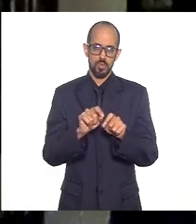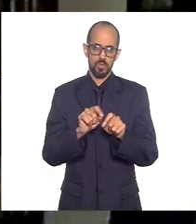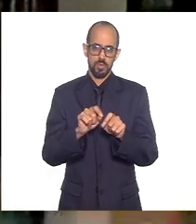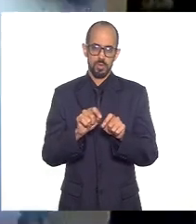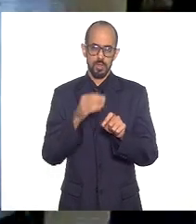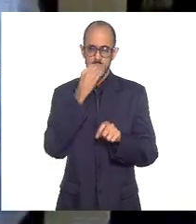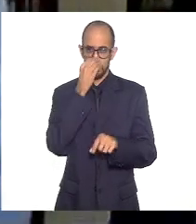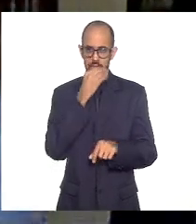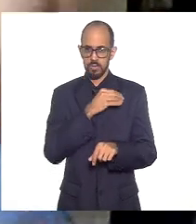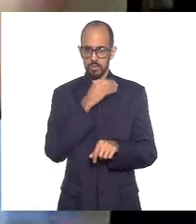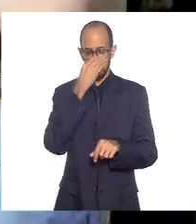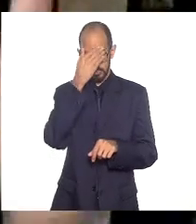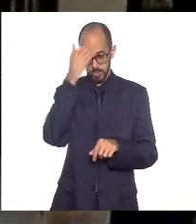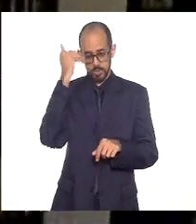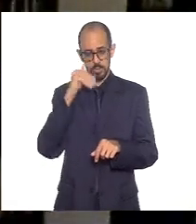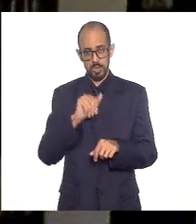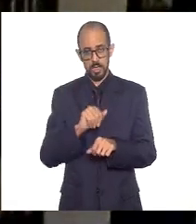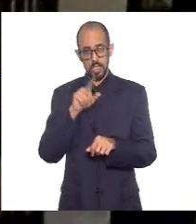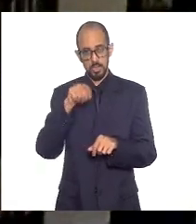totalidade.